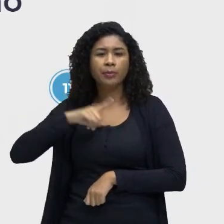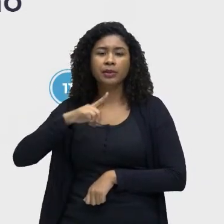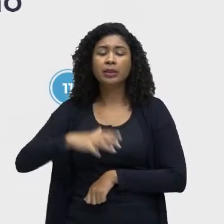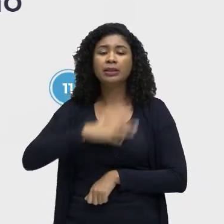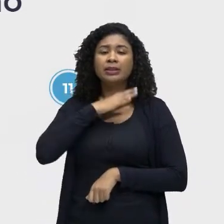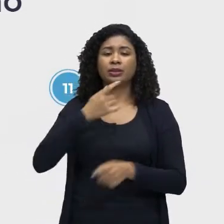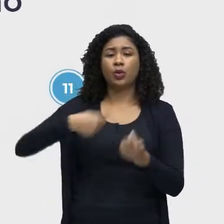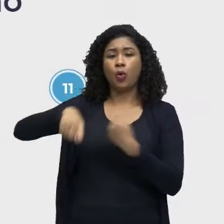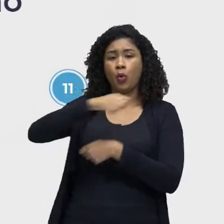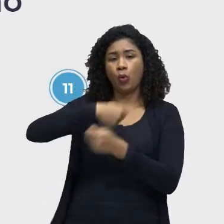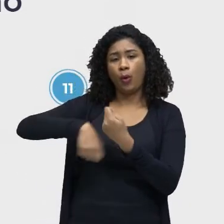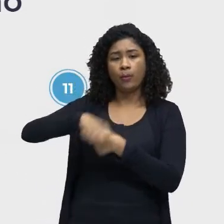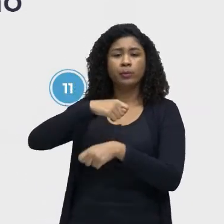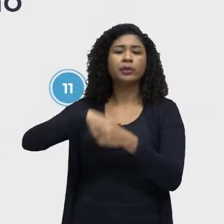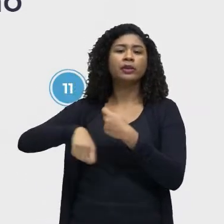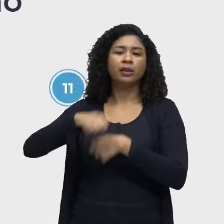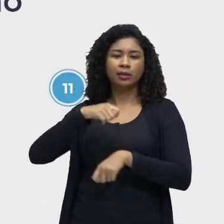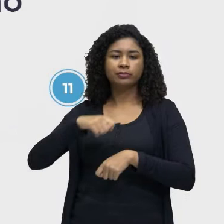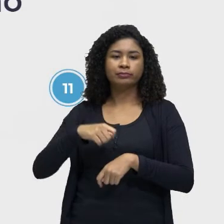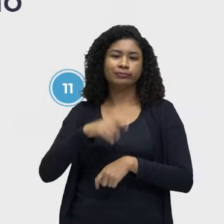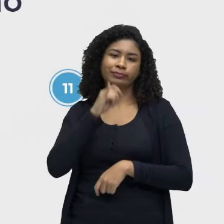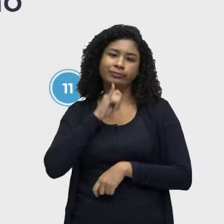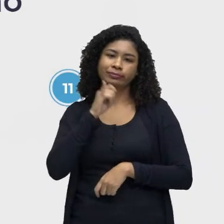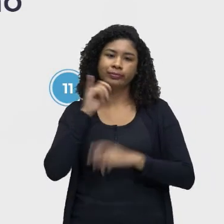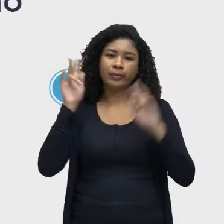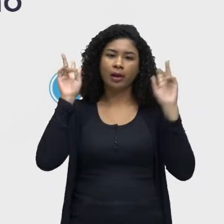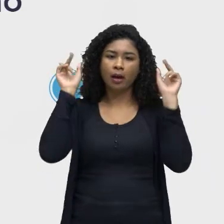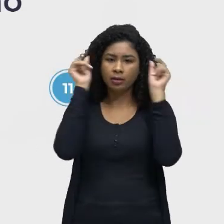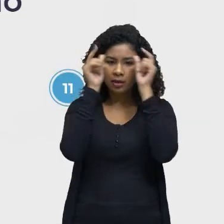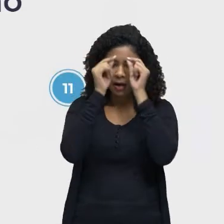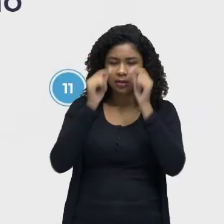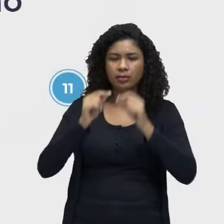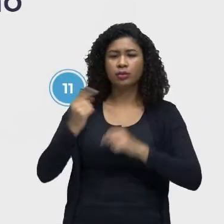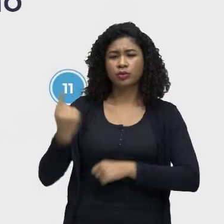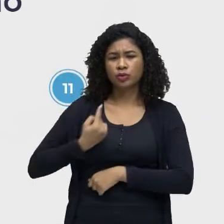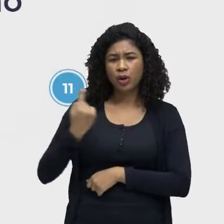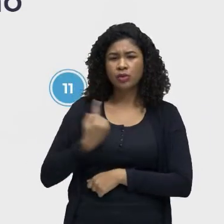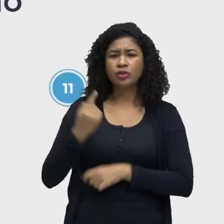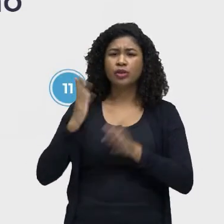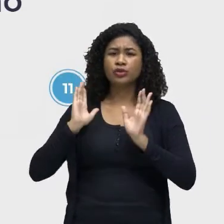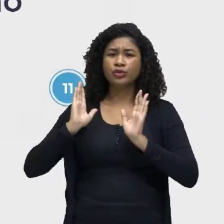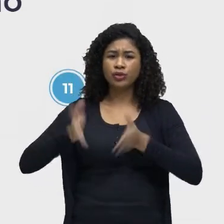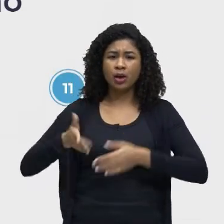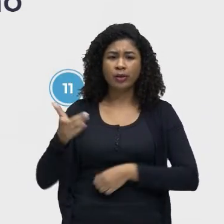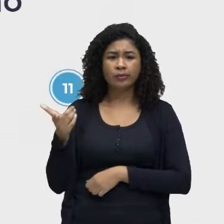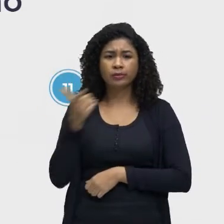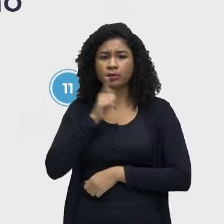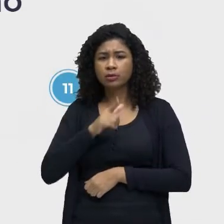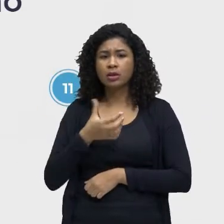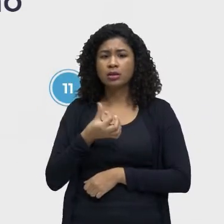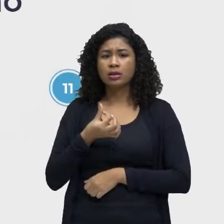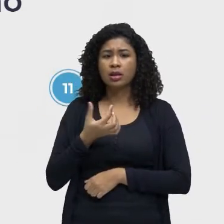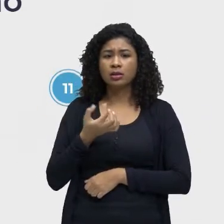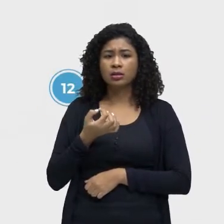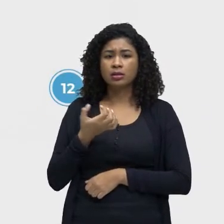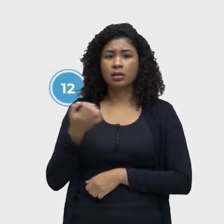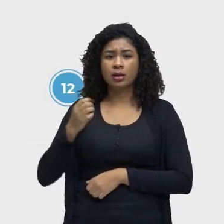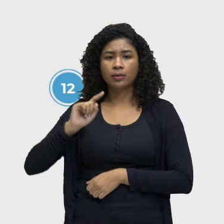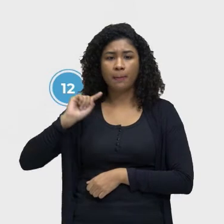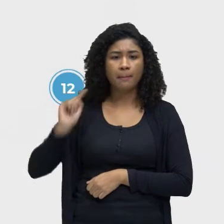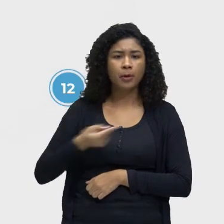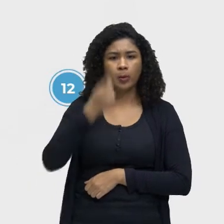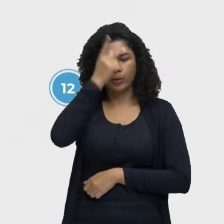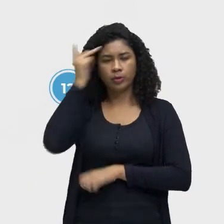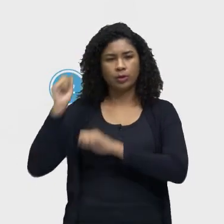caso da Grécia, que sozinha já recebeu, em 2015, mais de 600 mil imigrantes. Olha